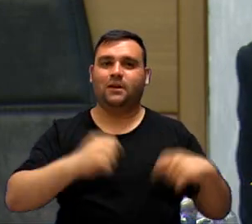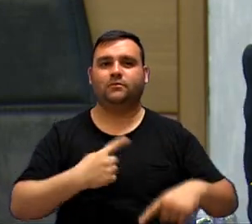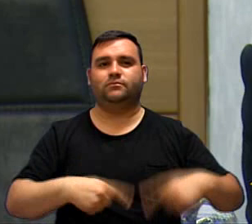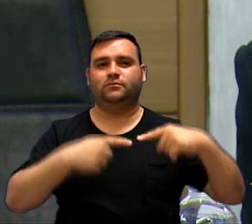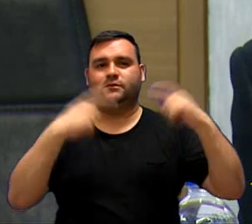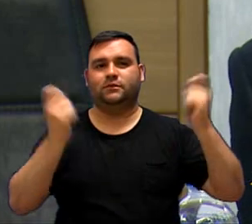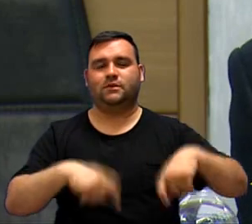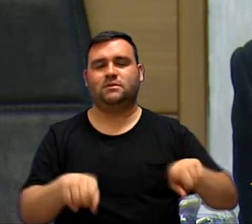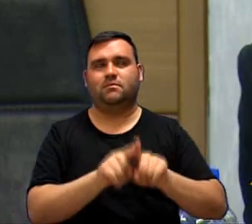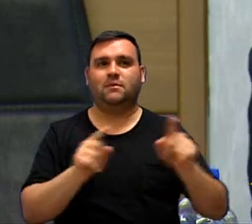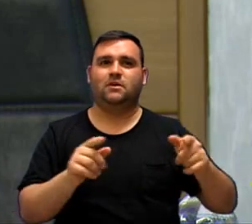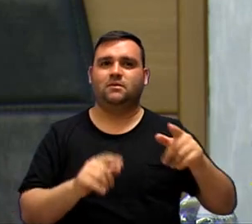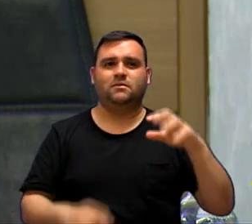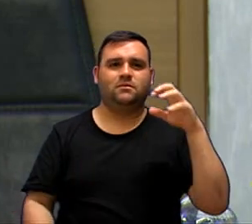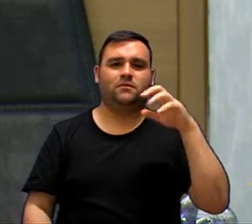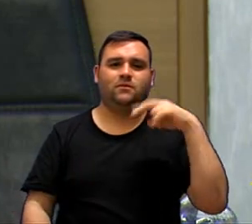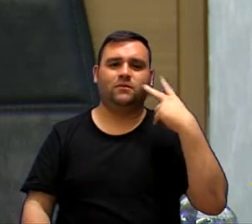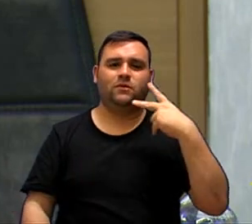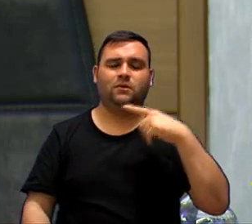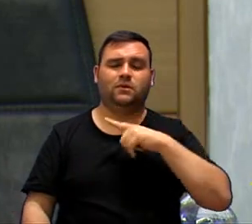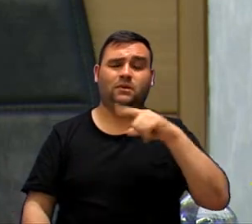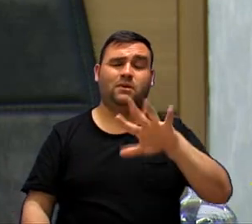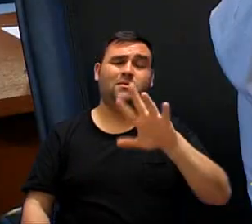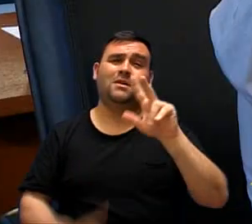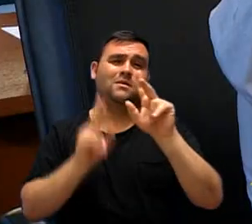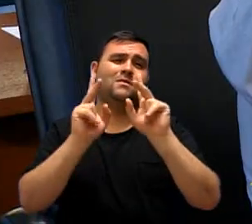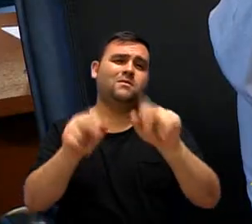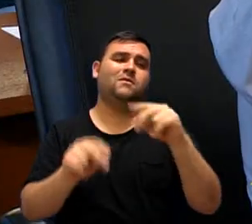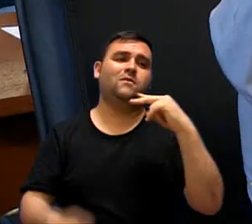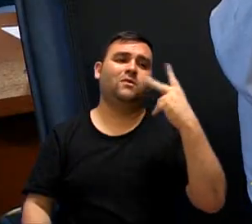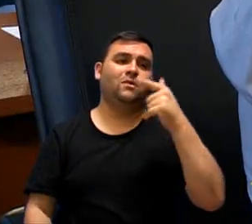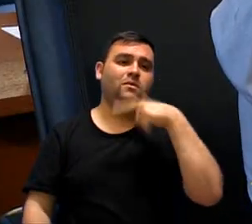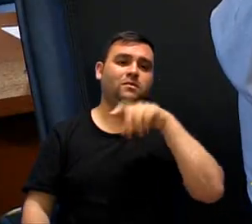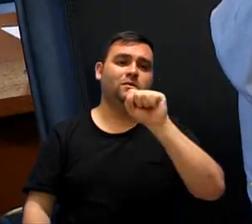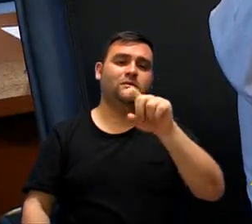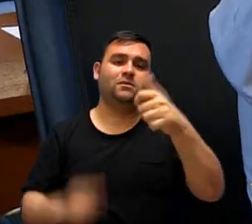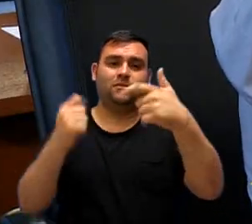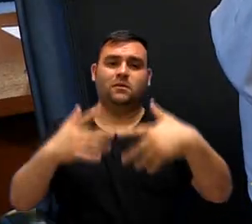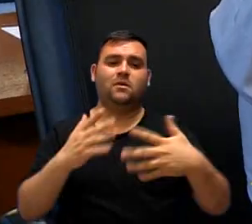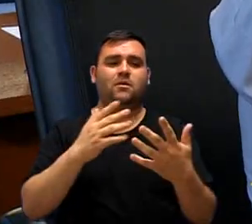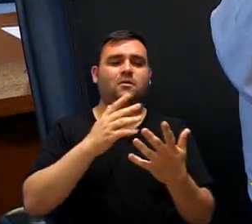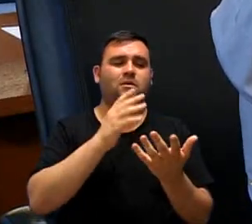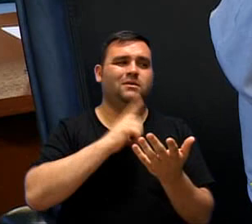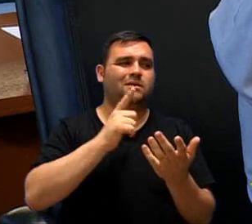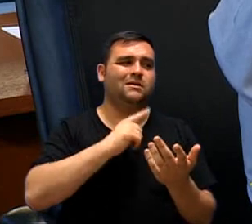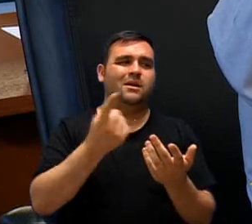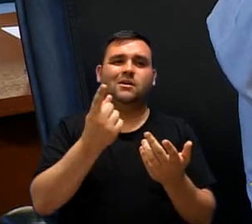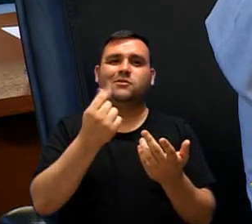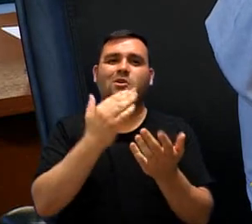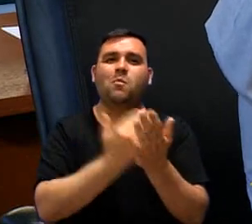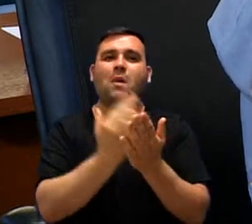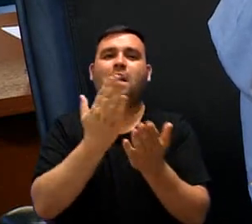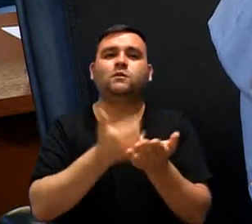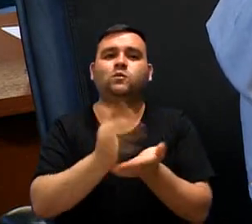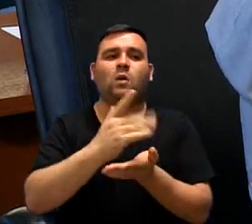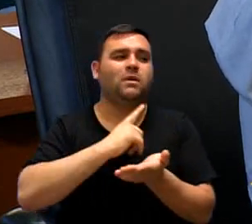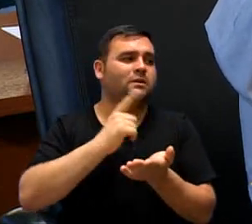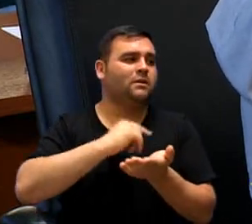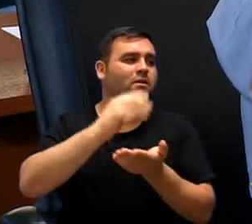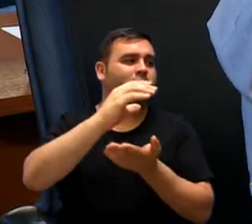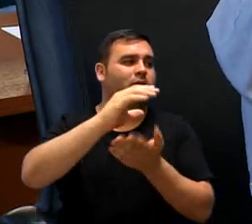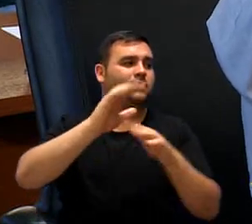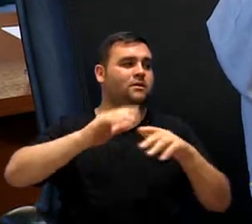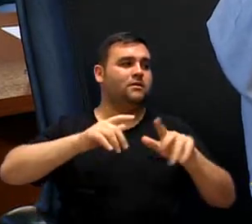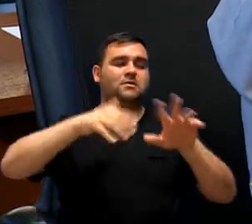debater isso. Antes, um segundinho, vereador, tem como o vereador tem uma gordura no financiamento, como tem uma gordura no financiamento e que dependeria